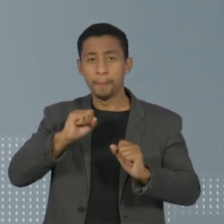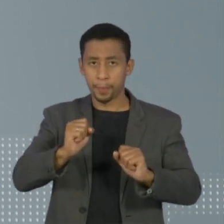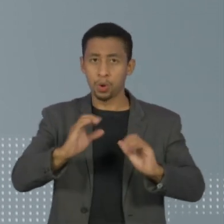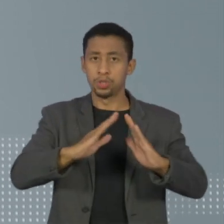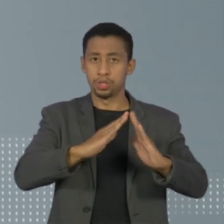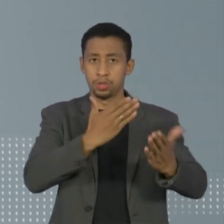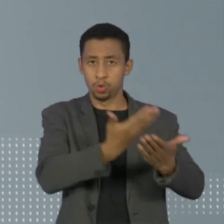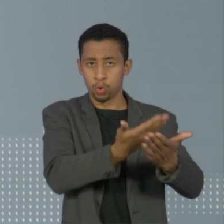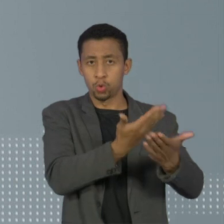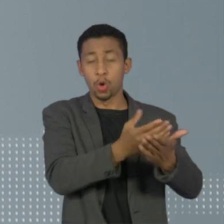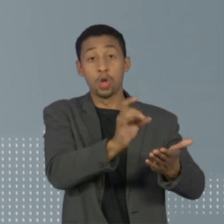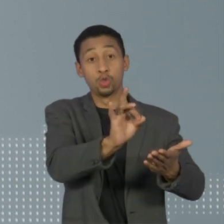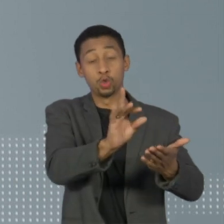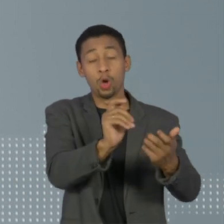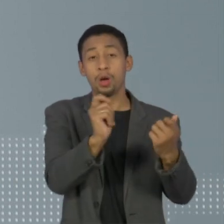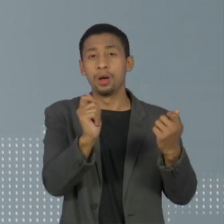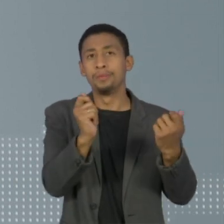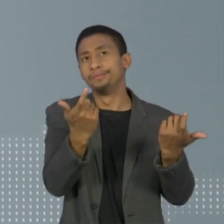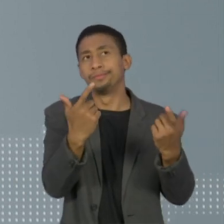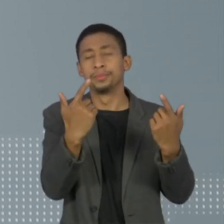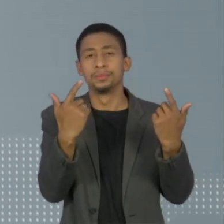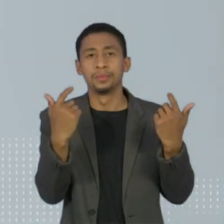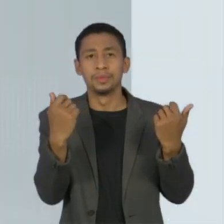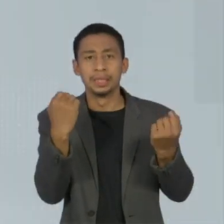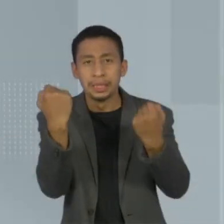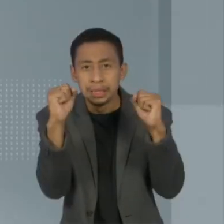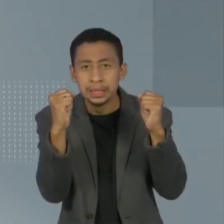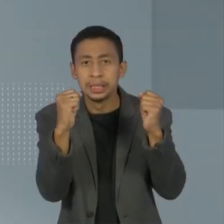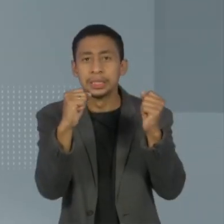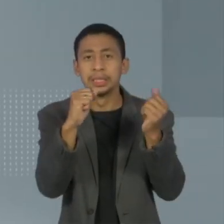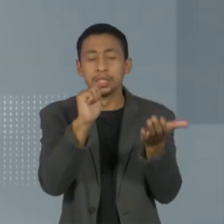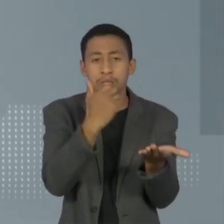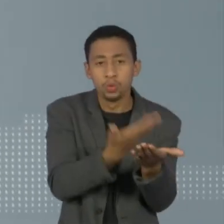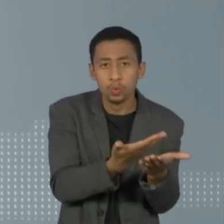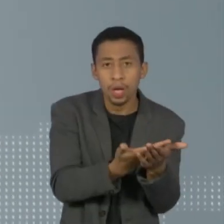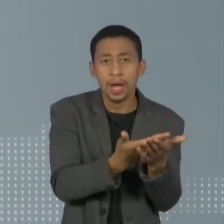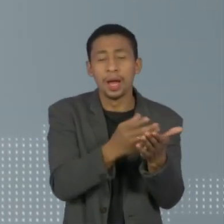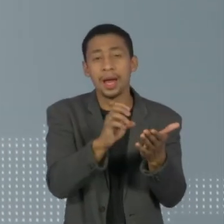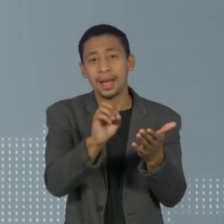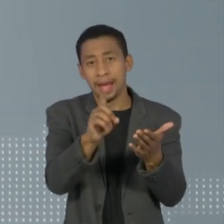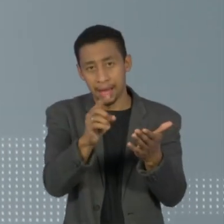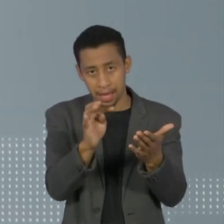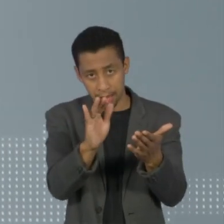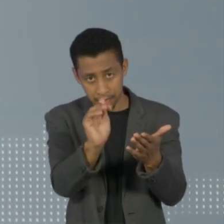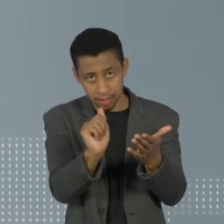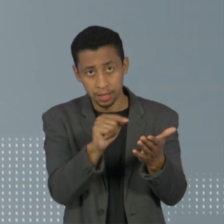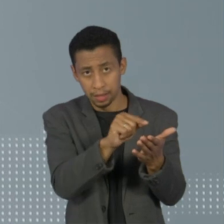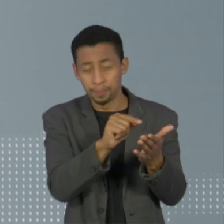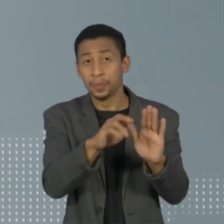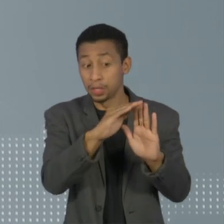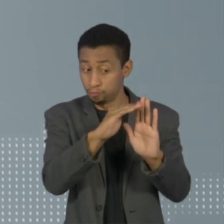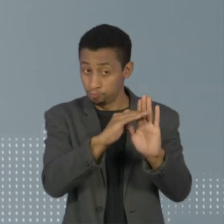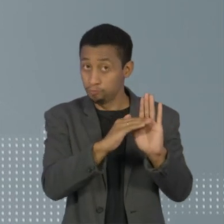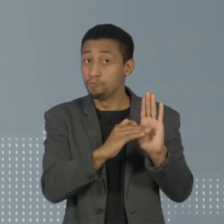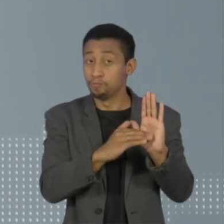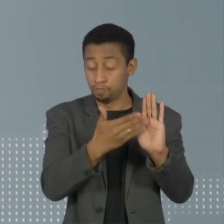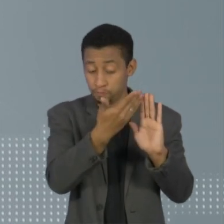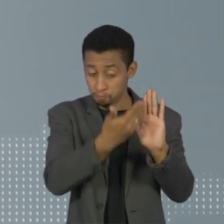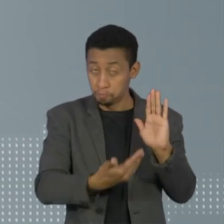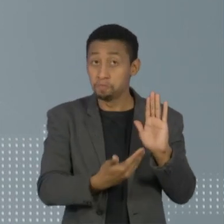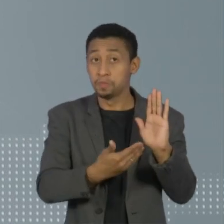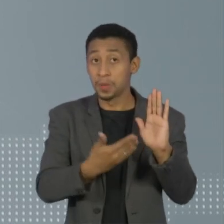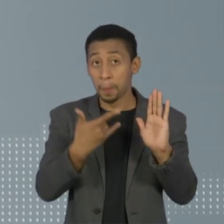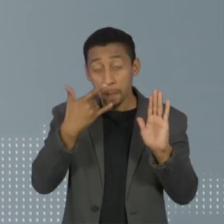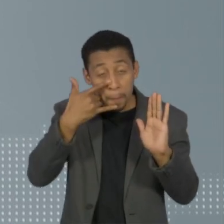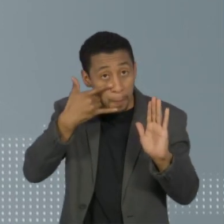atividades extracurriculares como reforço escolar As instituições de ensino devem cumprir todos os protocolos sanitários como